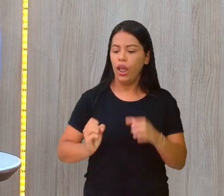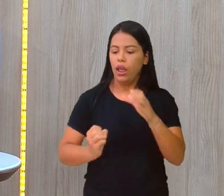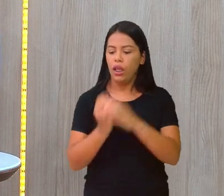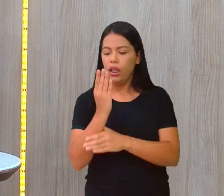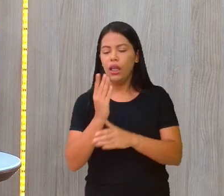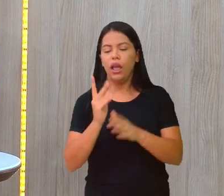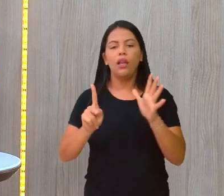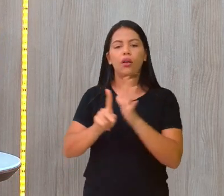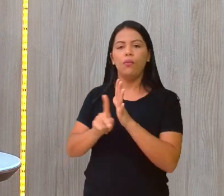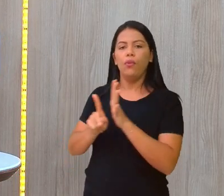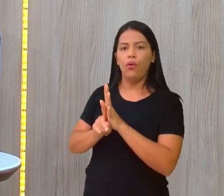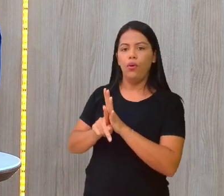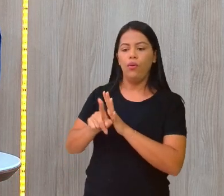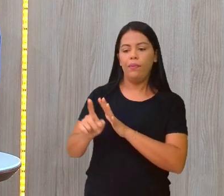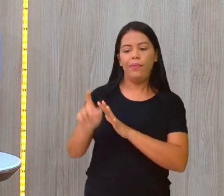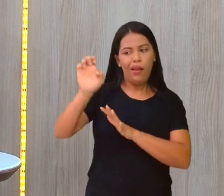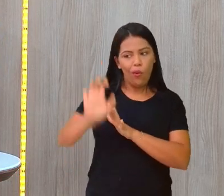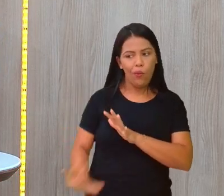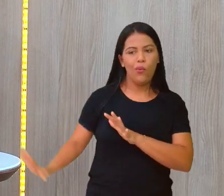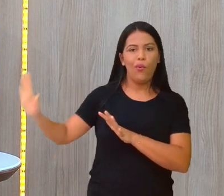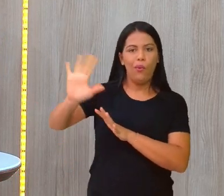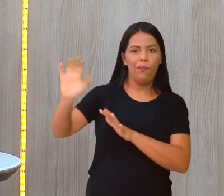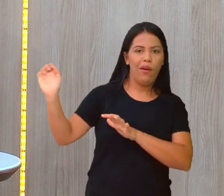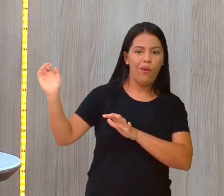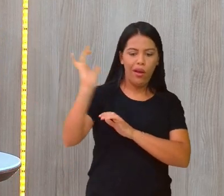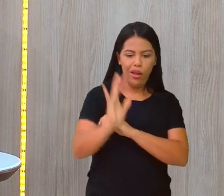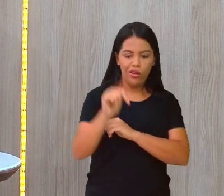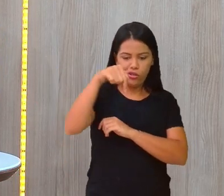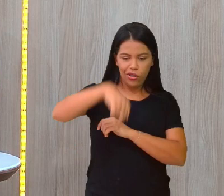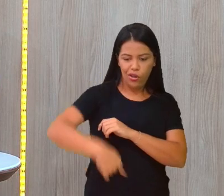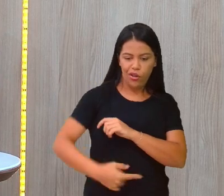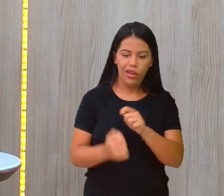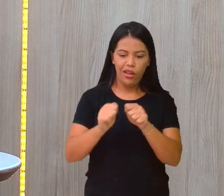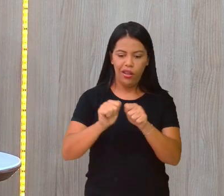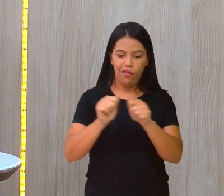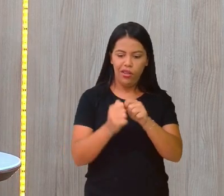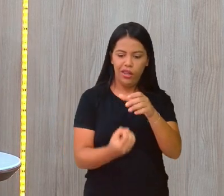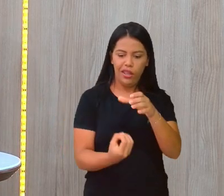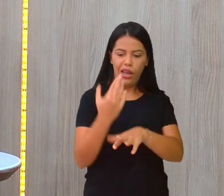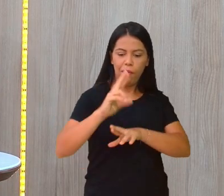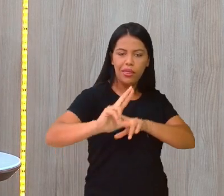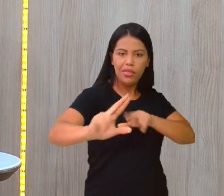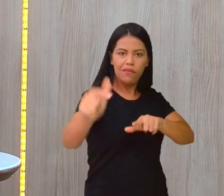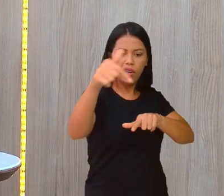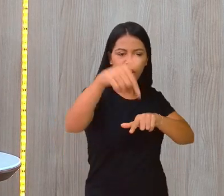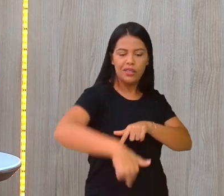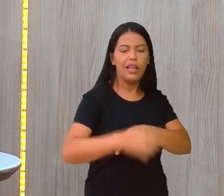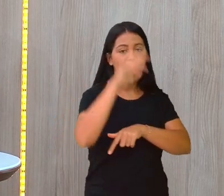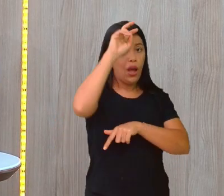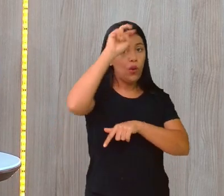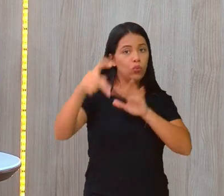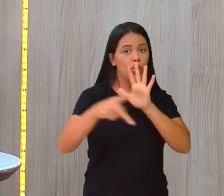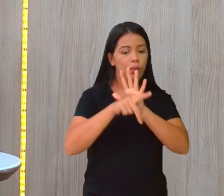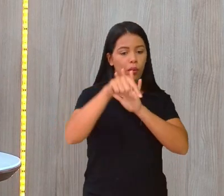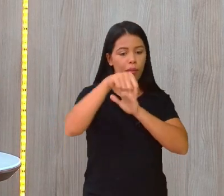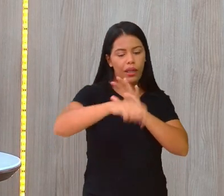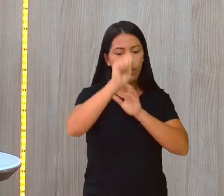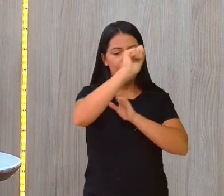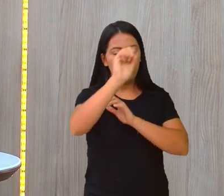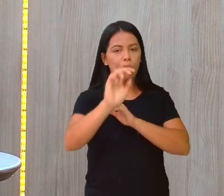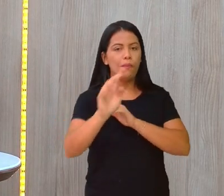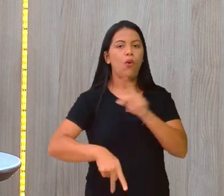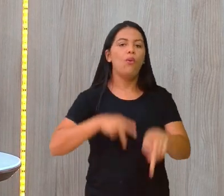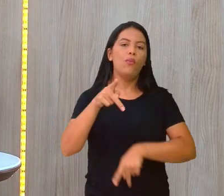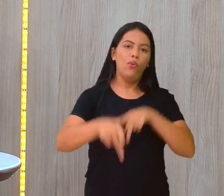criada pelos europeus. Exato. Para diferenciar da cultura deles. Essa cultura popular, né? Que é uma